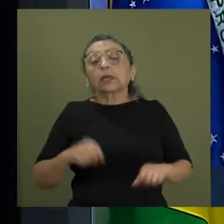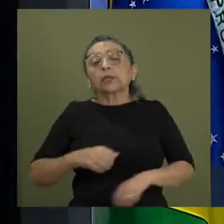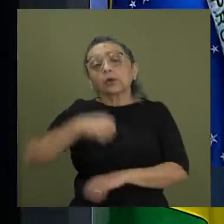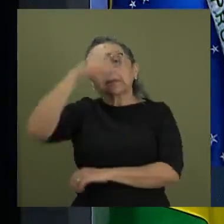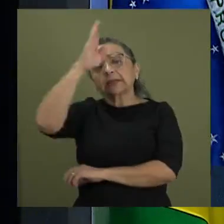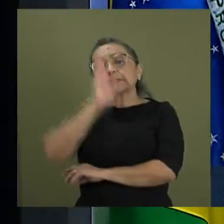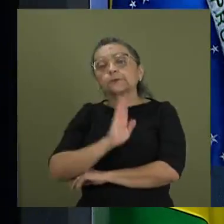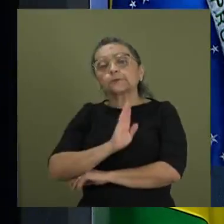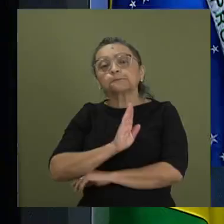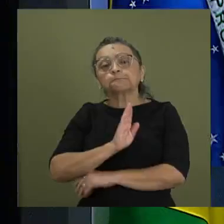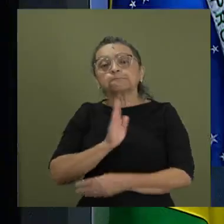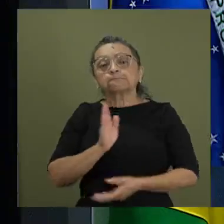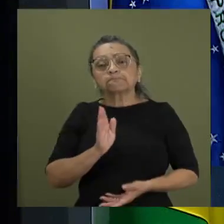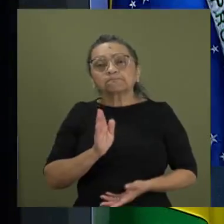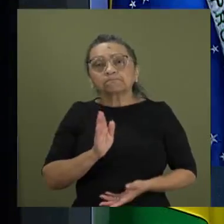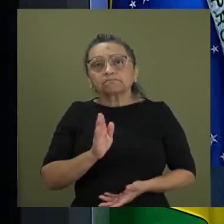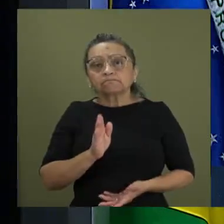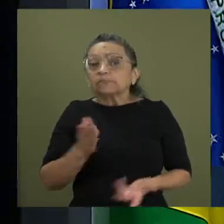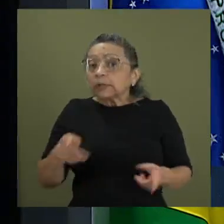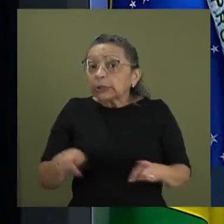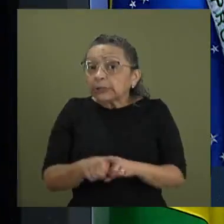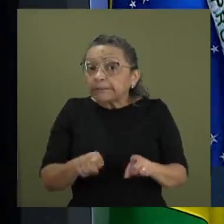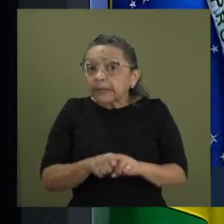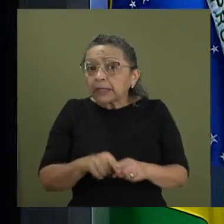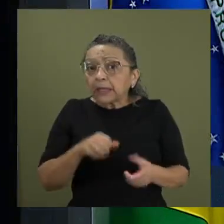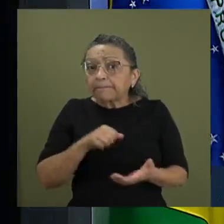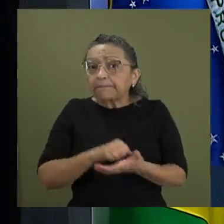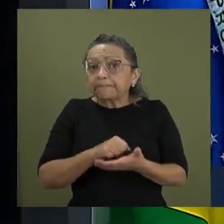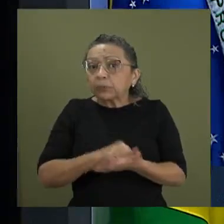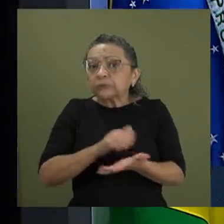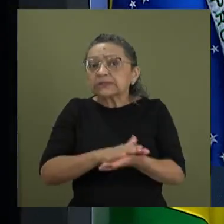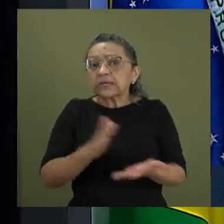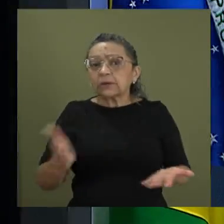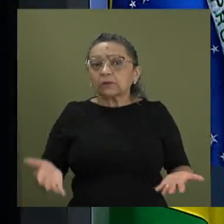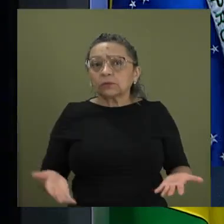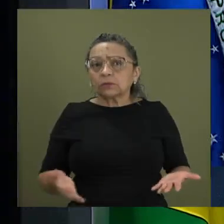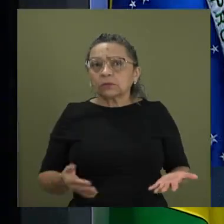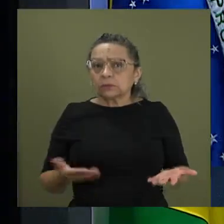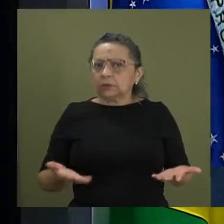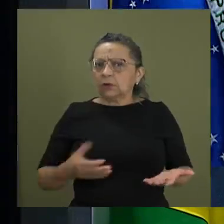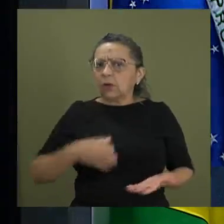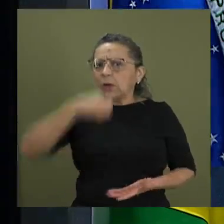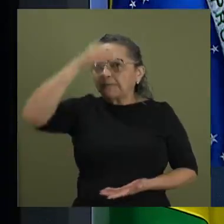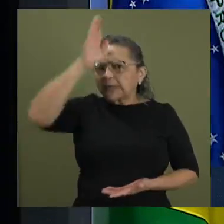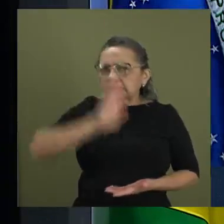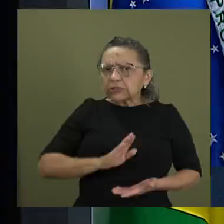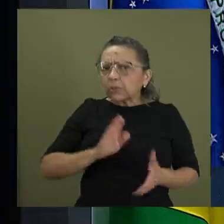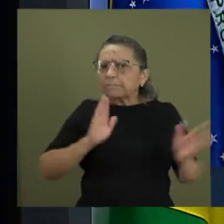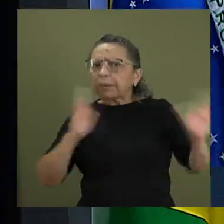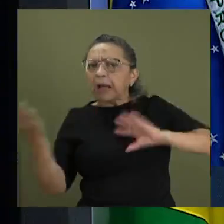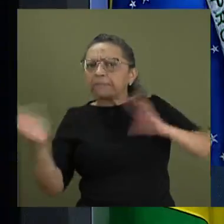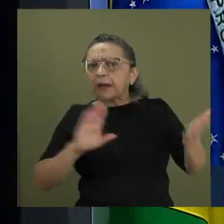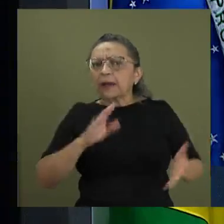Brasil em ebulição também. O Brasil em ebulição.